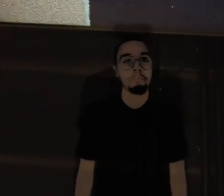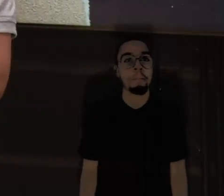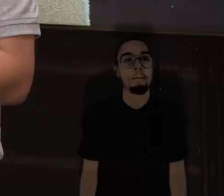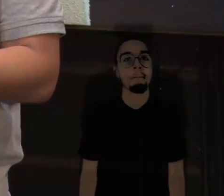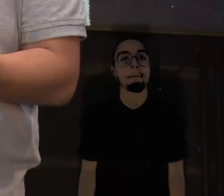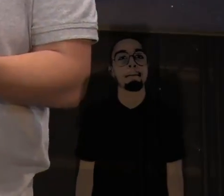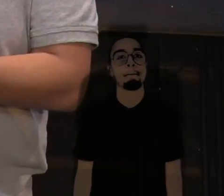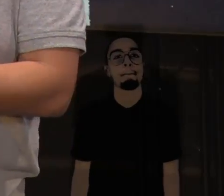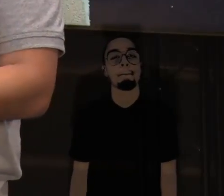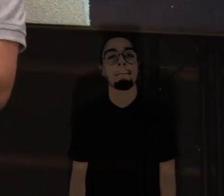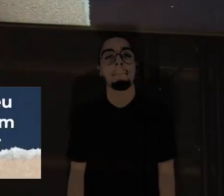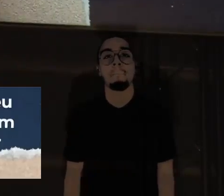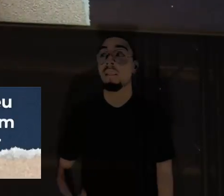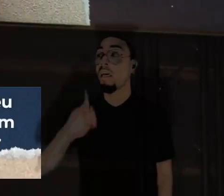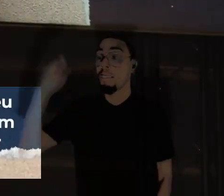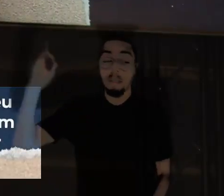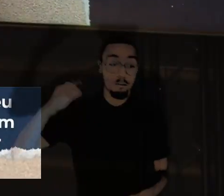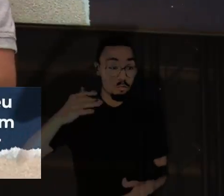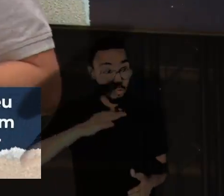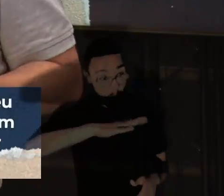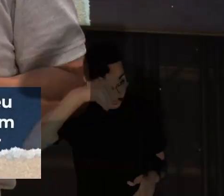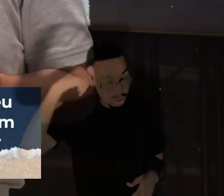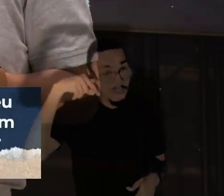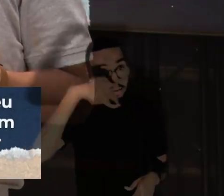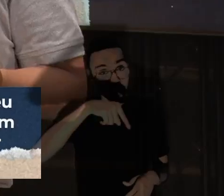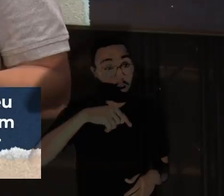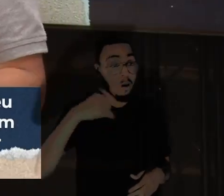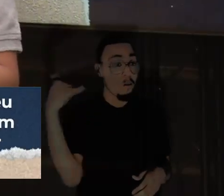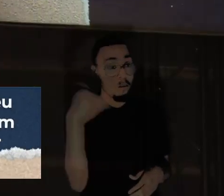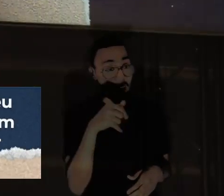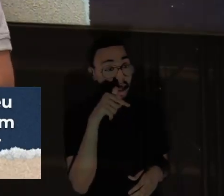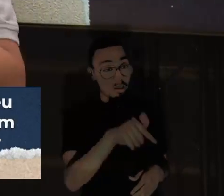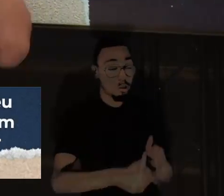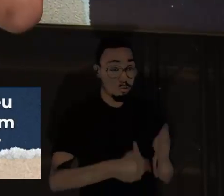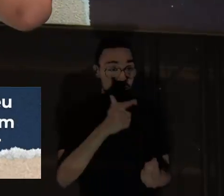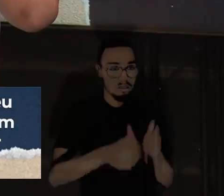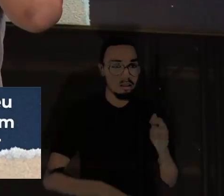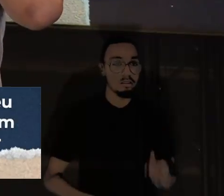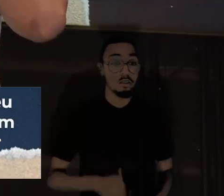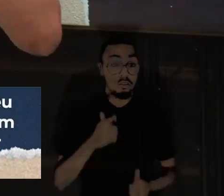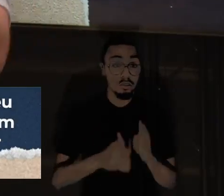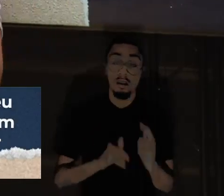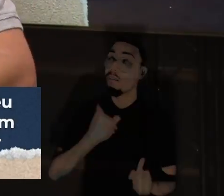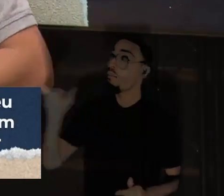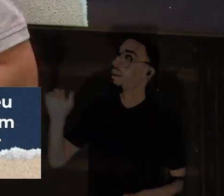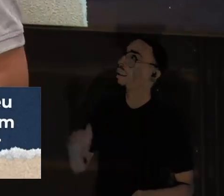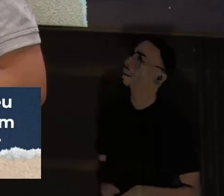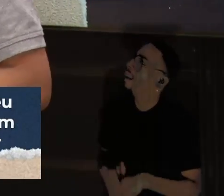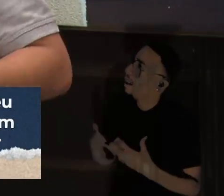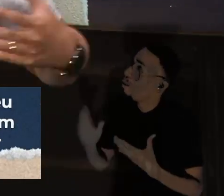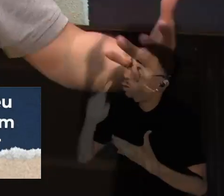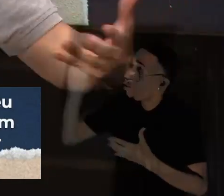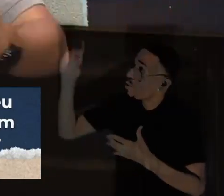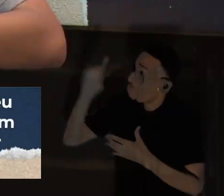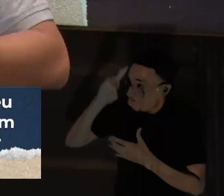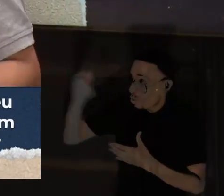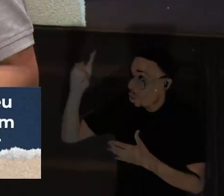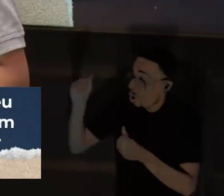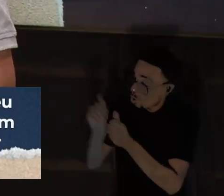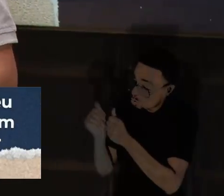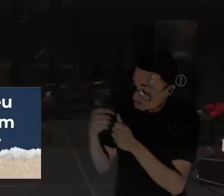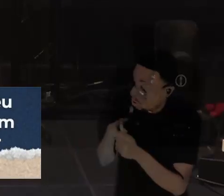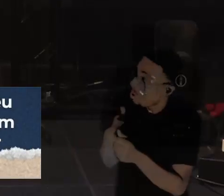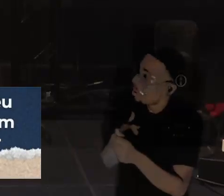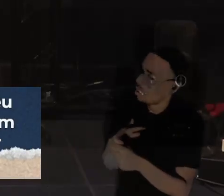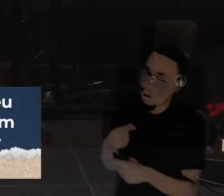dizer, quando Deus o chama, ele vai dizer: ah, Senhor, respondeu Gideão, se o Senhor está conosco, por que tudo isso nos aconteceu? Que está em